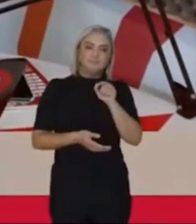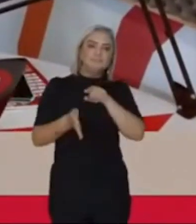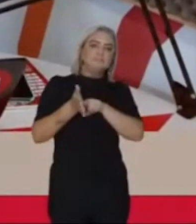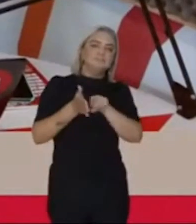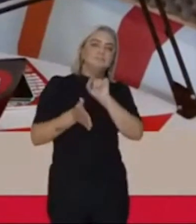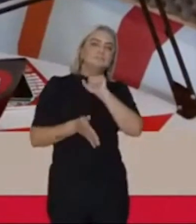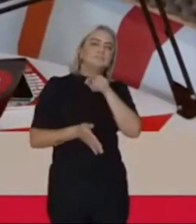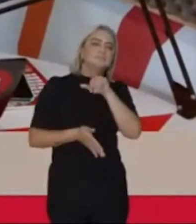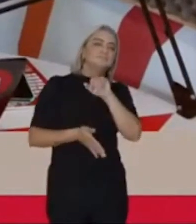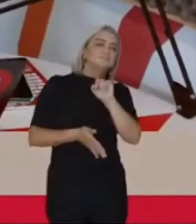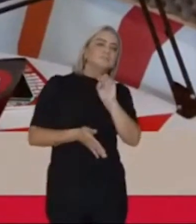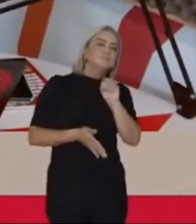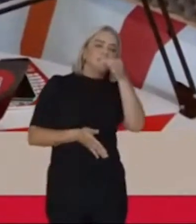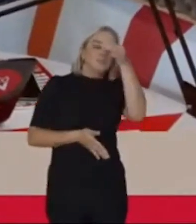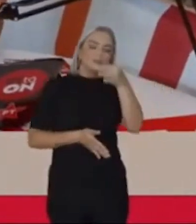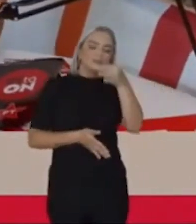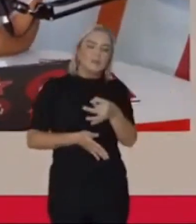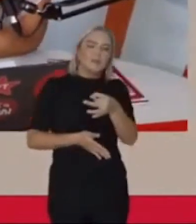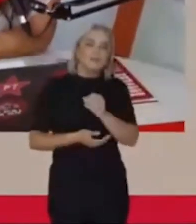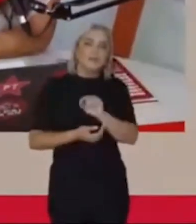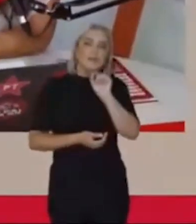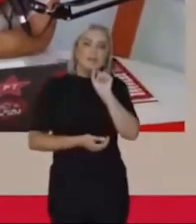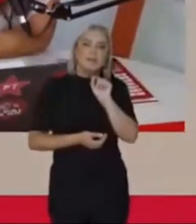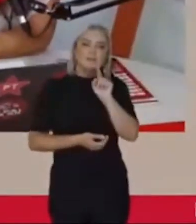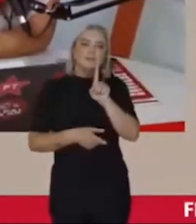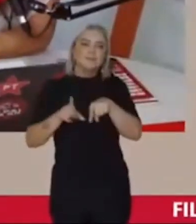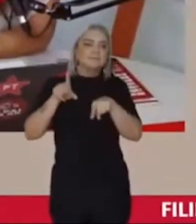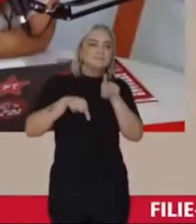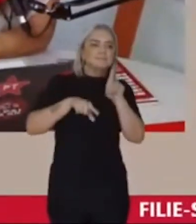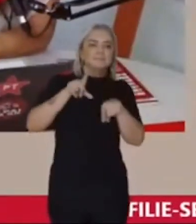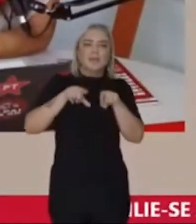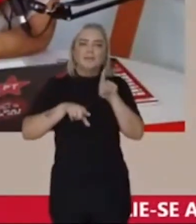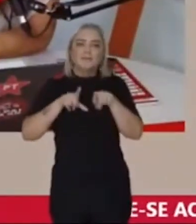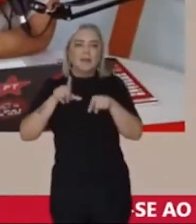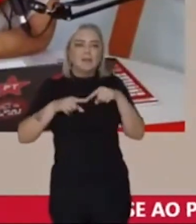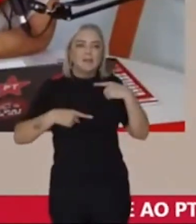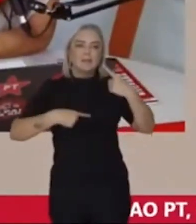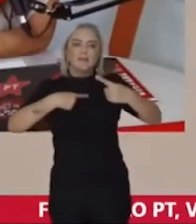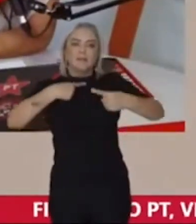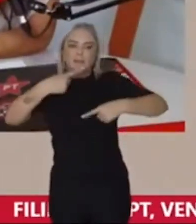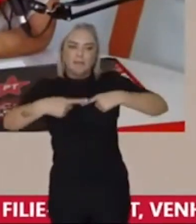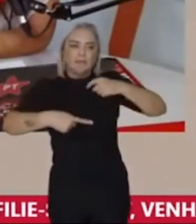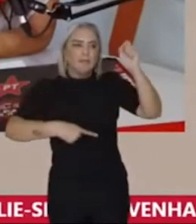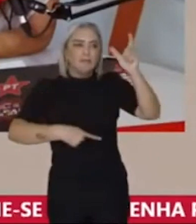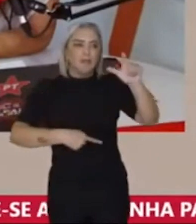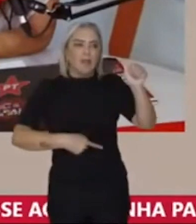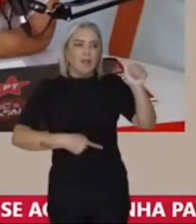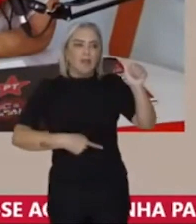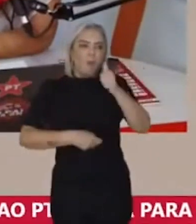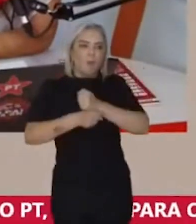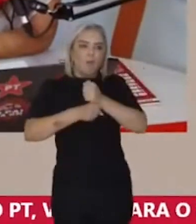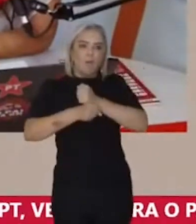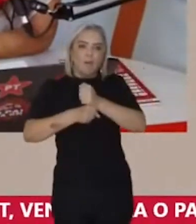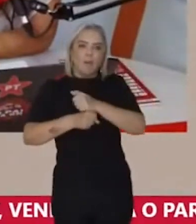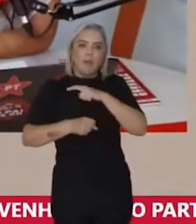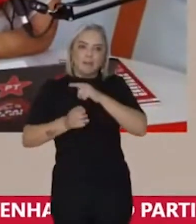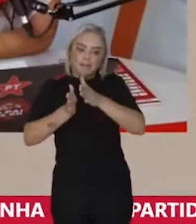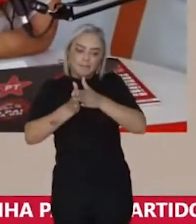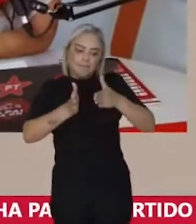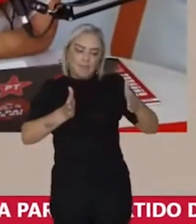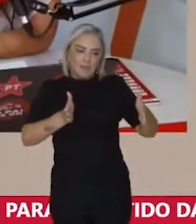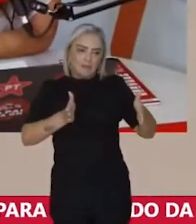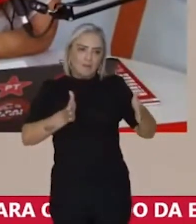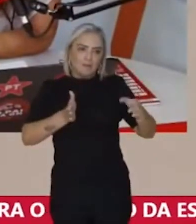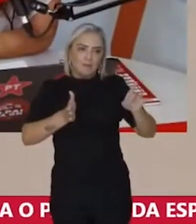fez a pergunta correta, isso varia muito durante o ciclo solar, que é da ordem de 11 anos. Tem períodos que